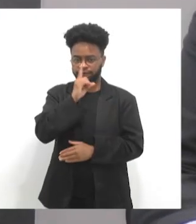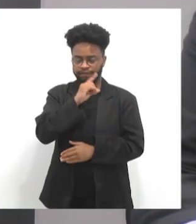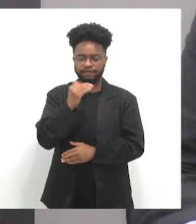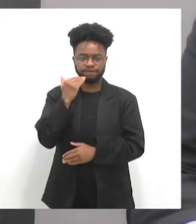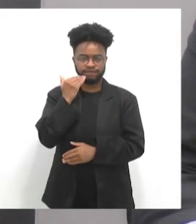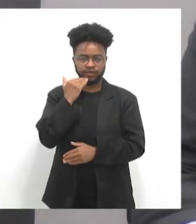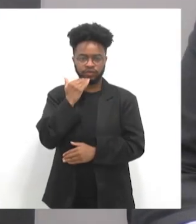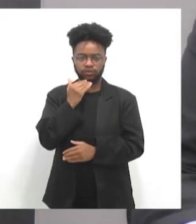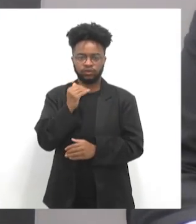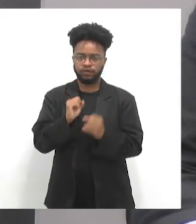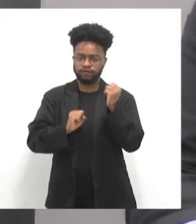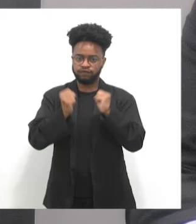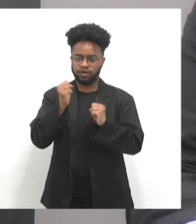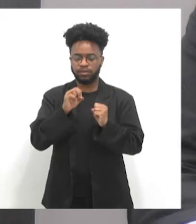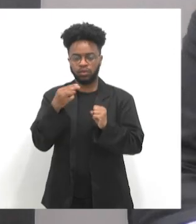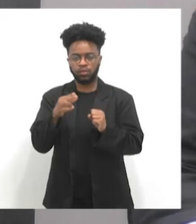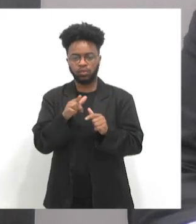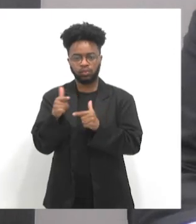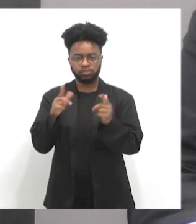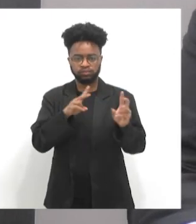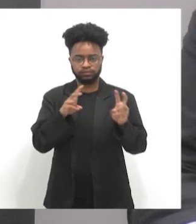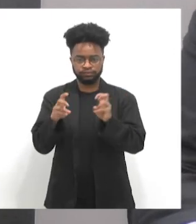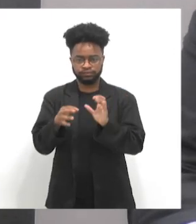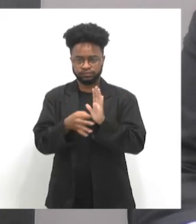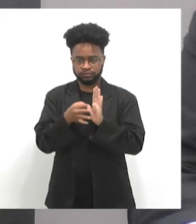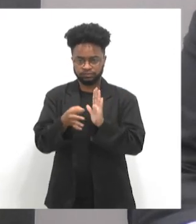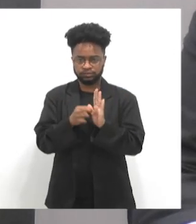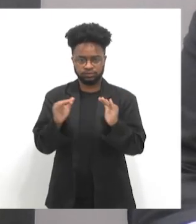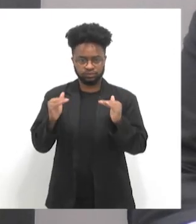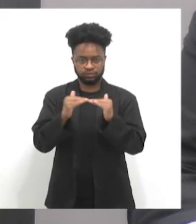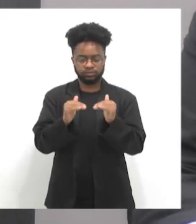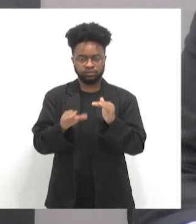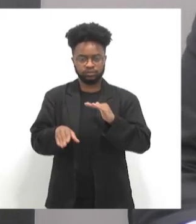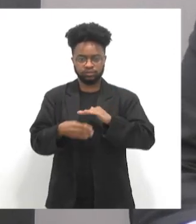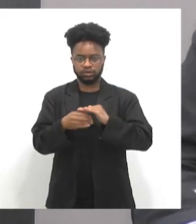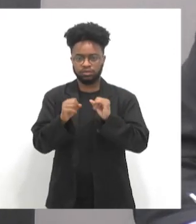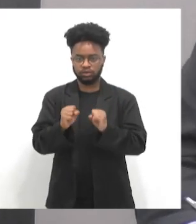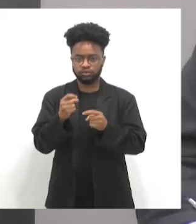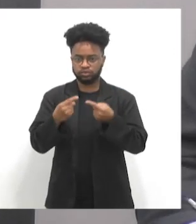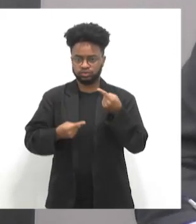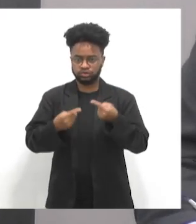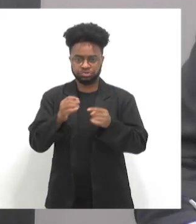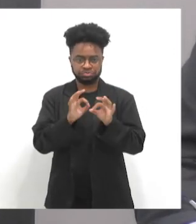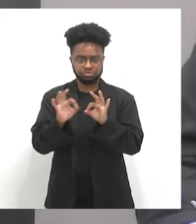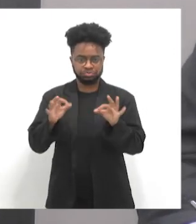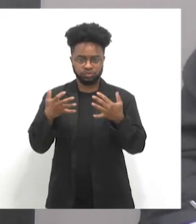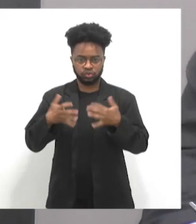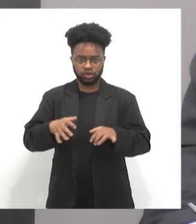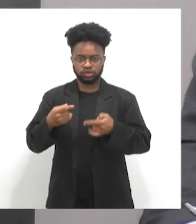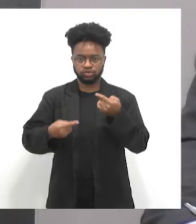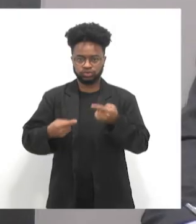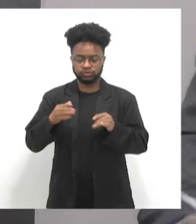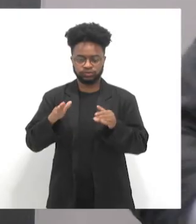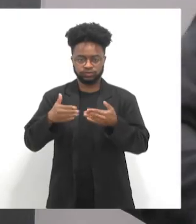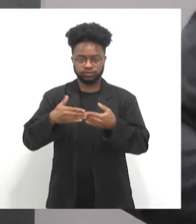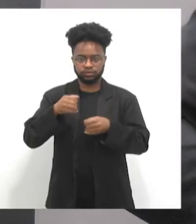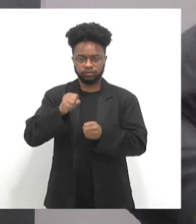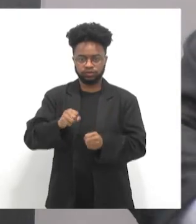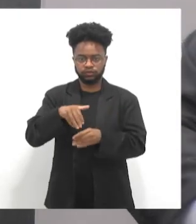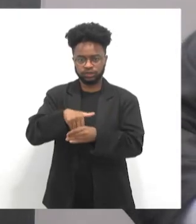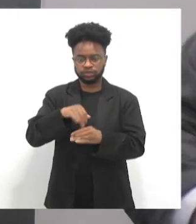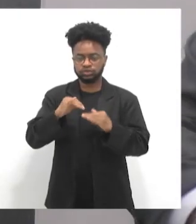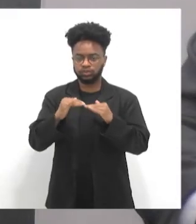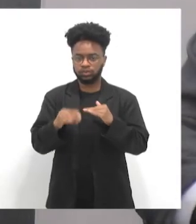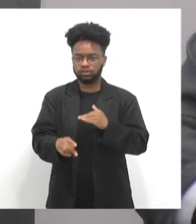dá outras providências. O parecer do deputado é favorável à emenda. Em discussão. Não havendo quem queira discutir, em votação, os senhores que